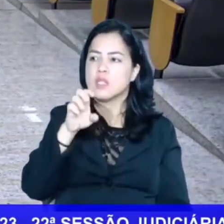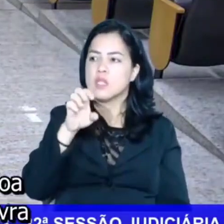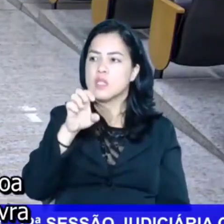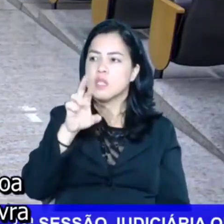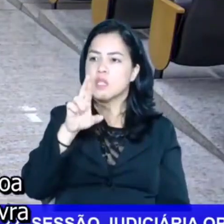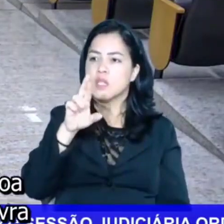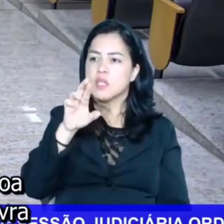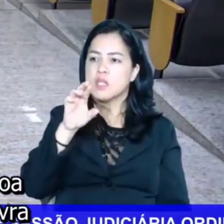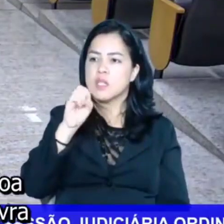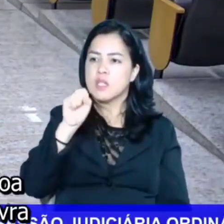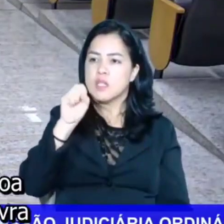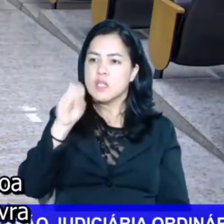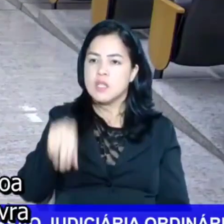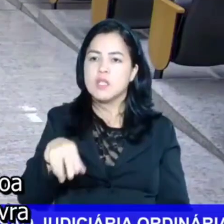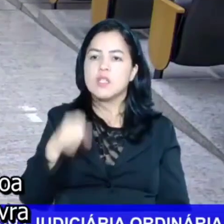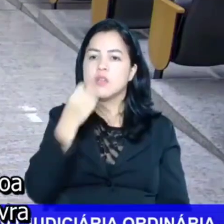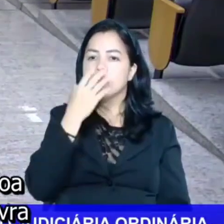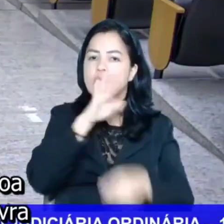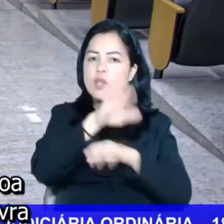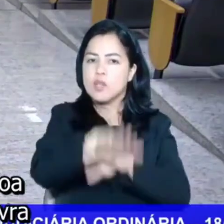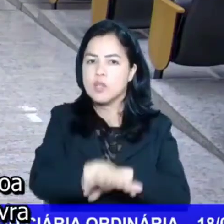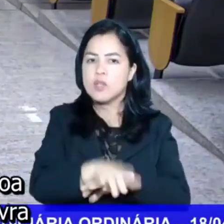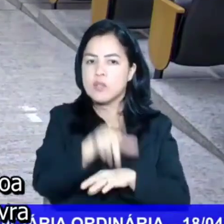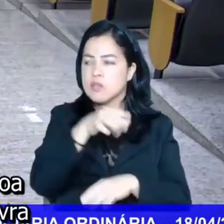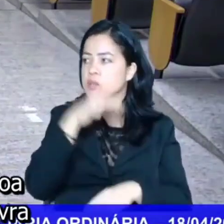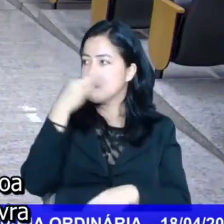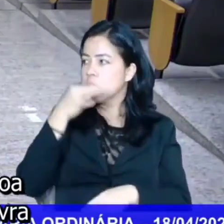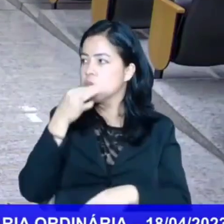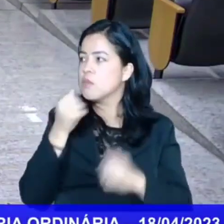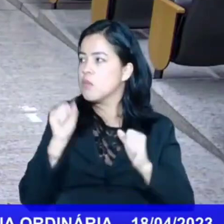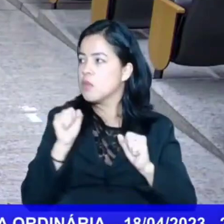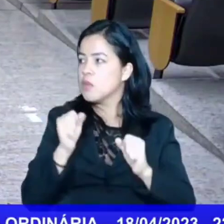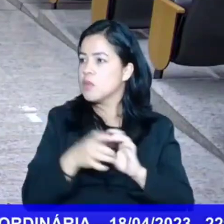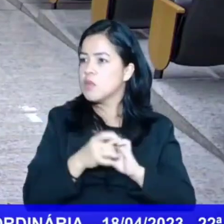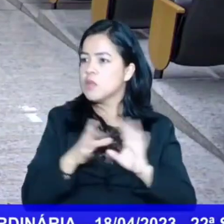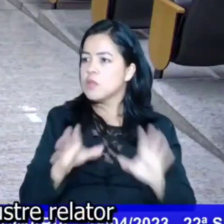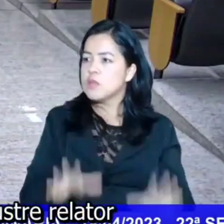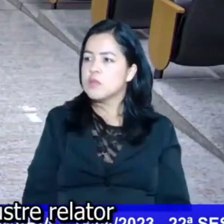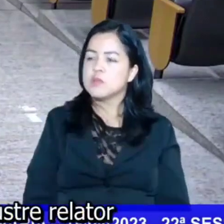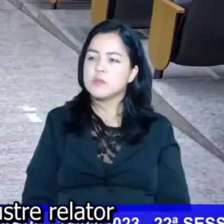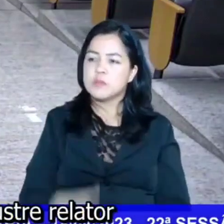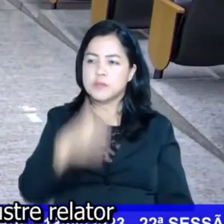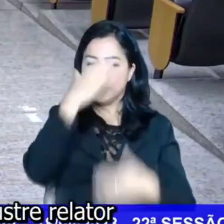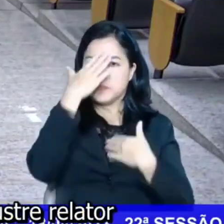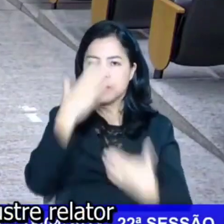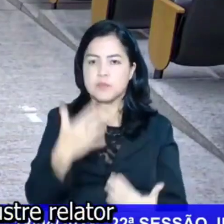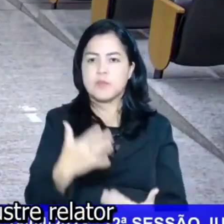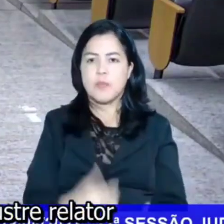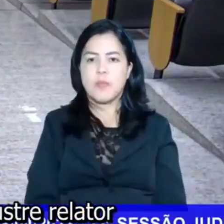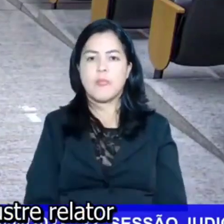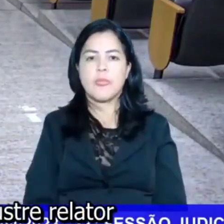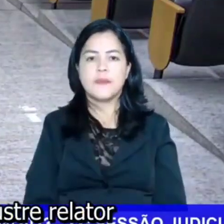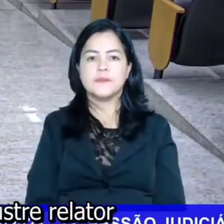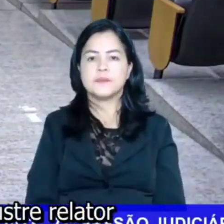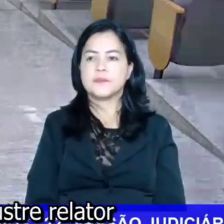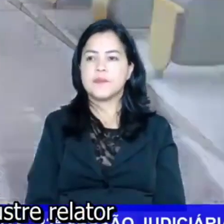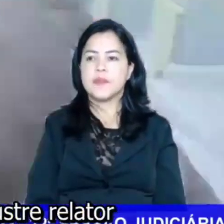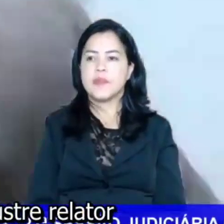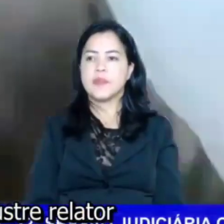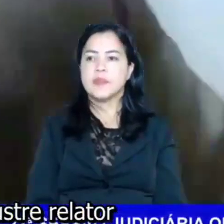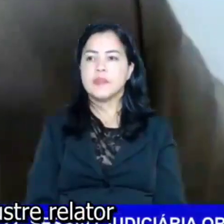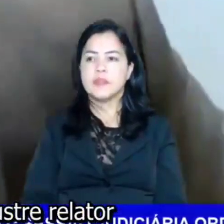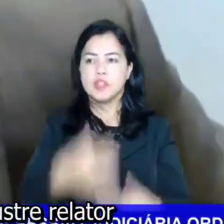da Silva Mafra. Doutor Sanderson, boa tarde, Vossa Excelência está com a palavra. 15 minutos. Obrigado, senhor presidente.